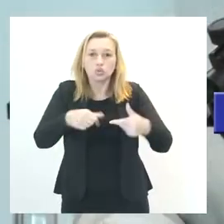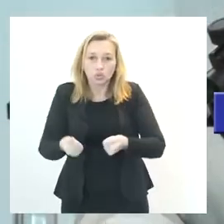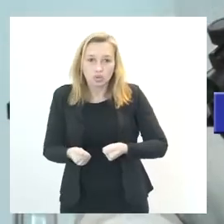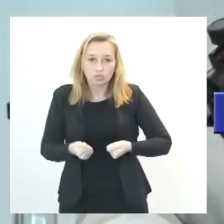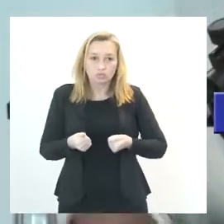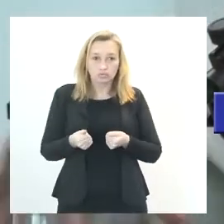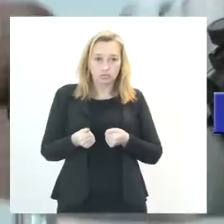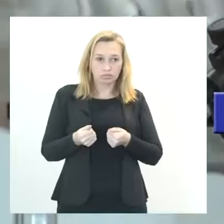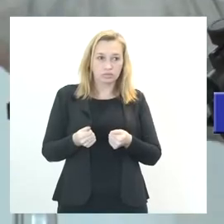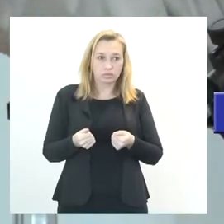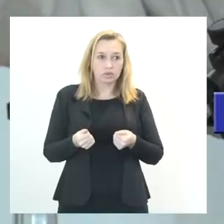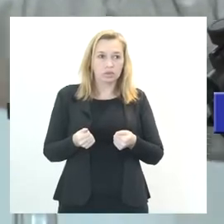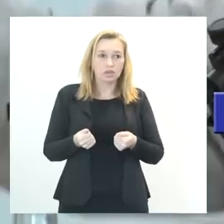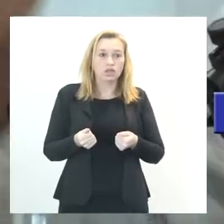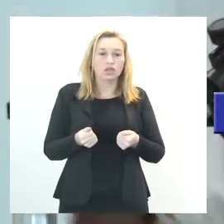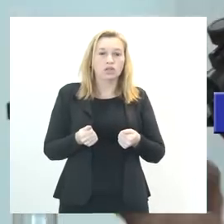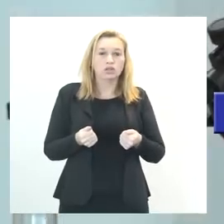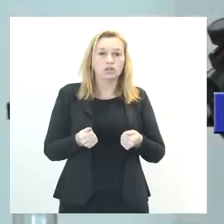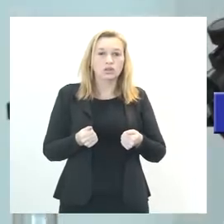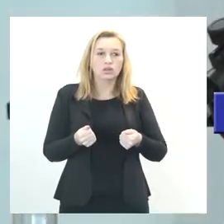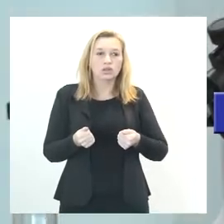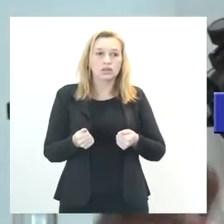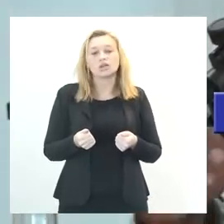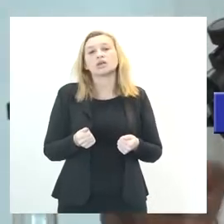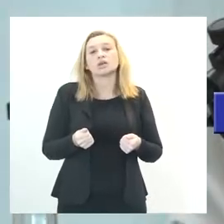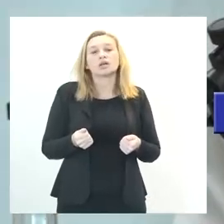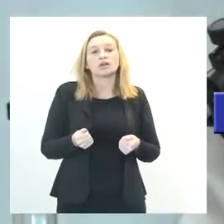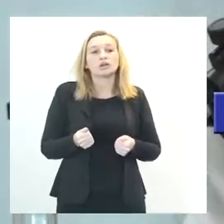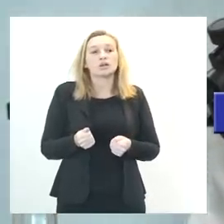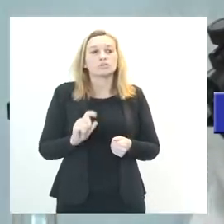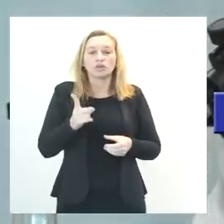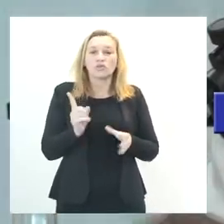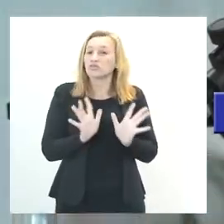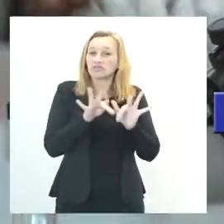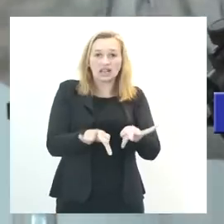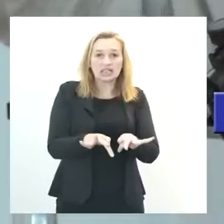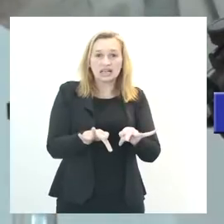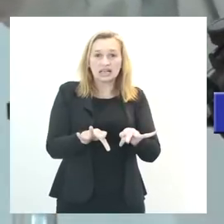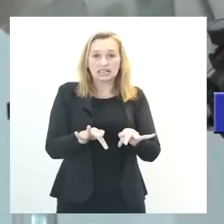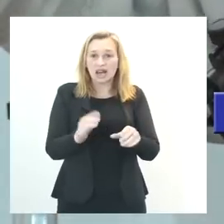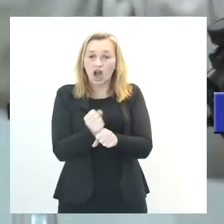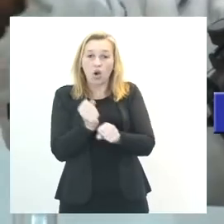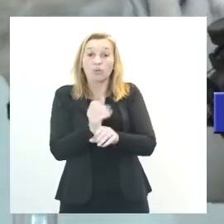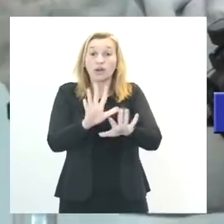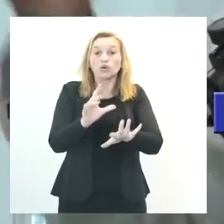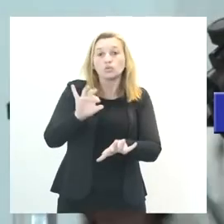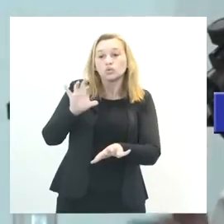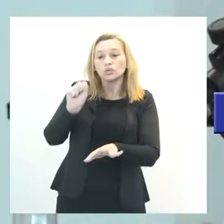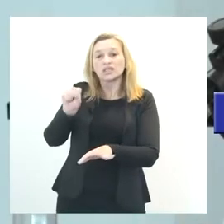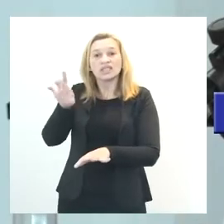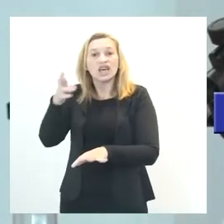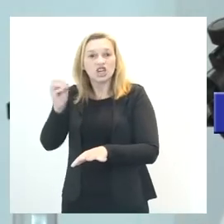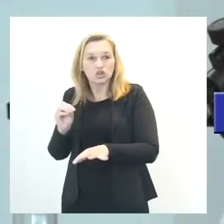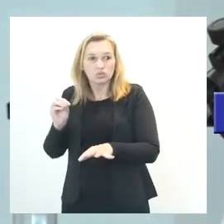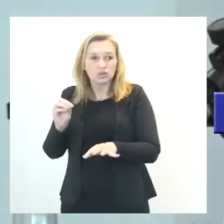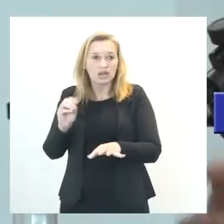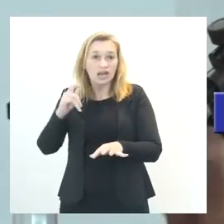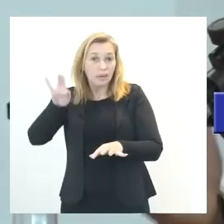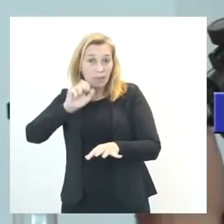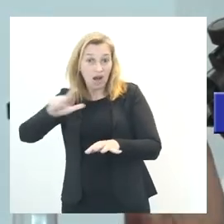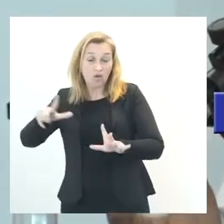puxa para dentro e todo o entorno da estação gada e não foi concluída os casa de Cabral fez a farra do boi